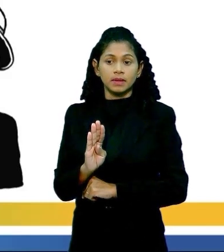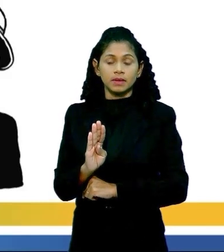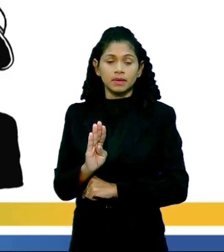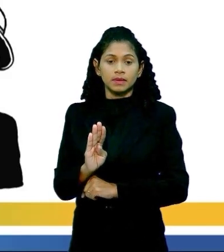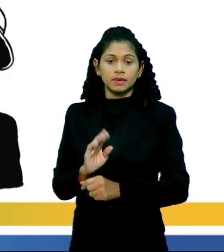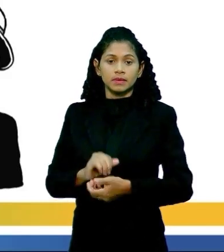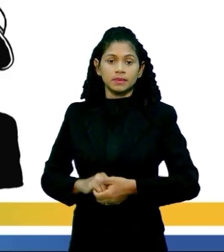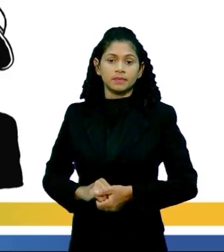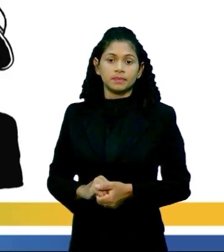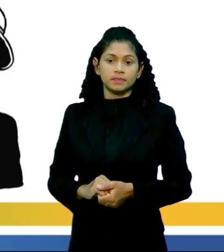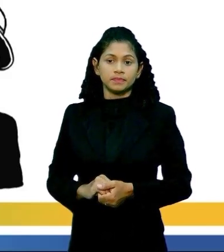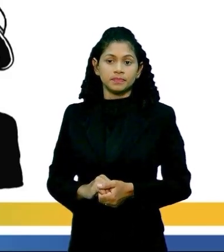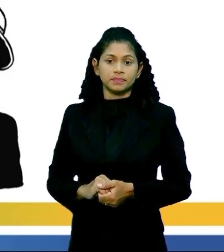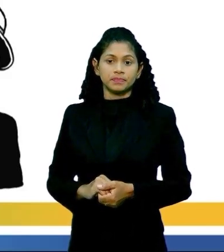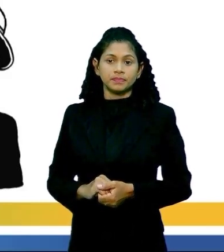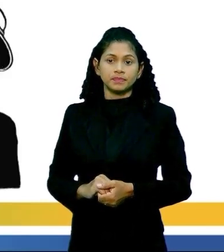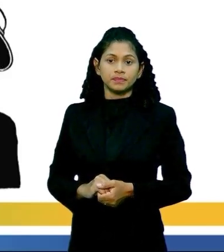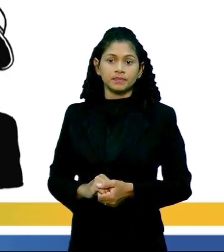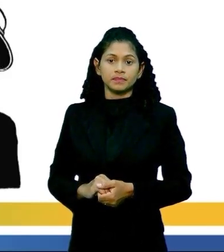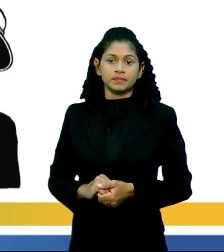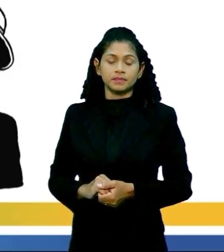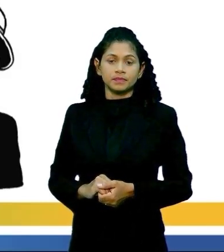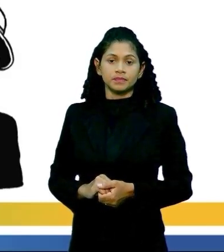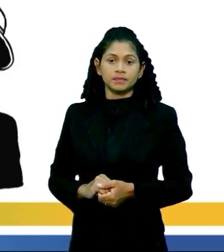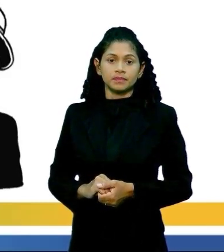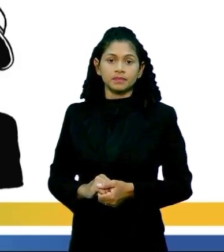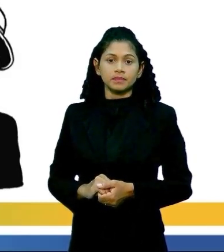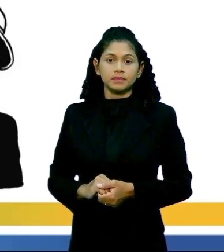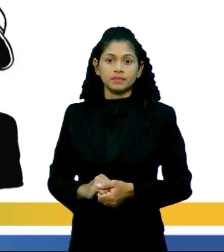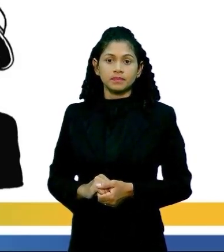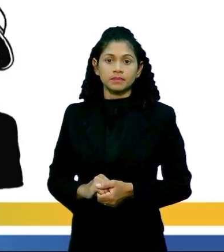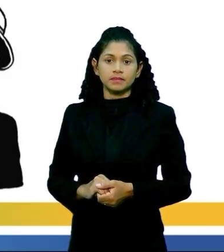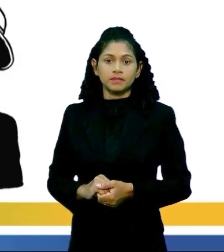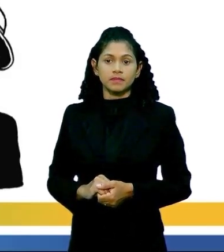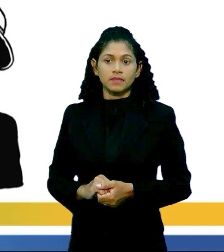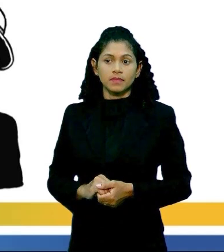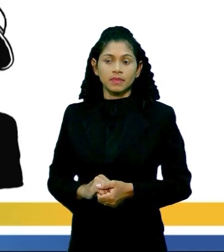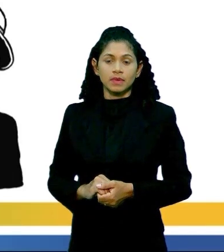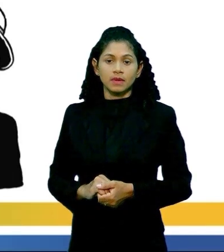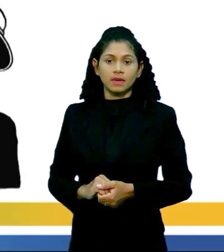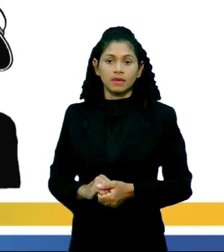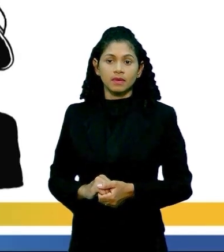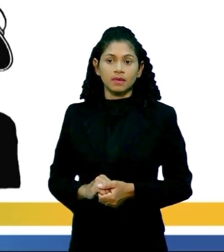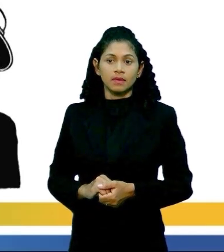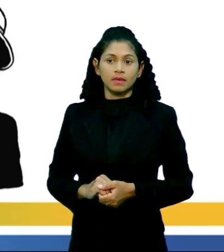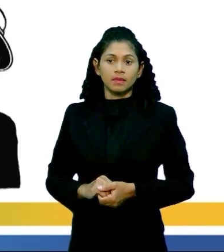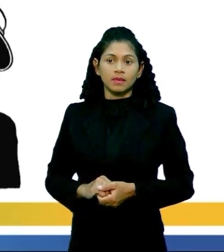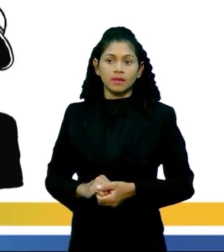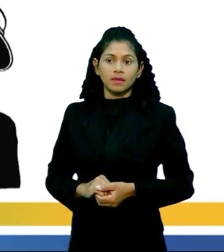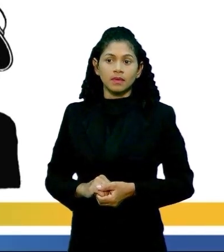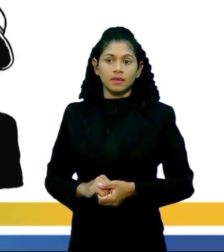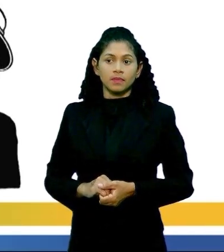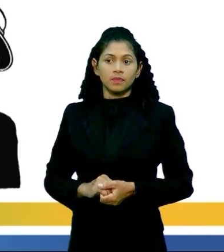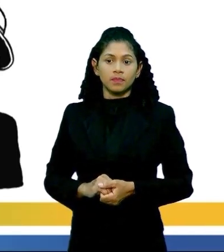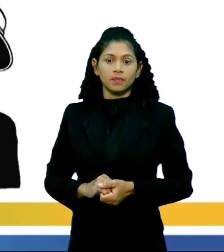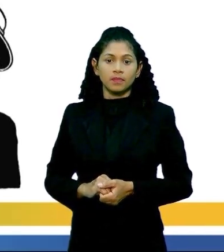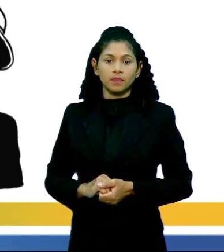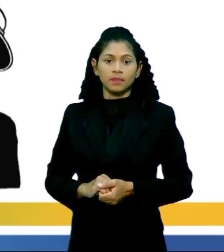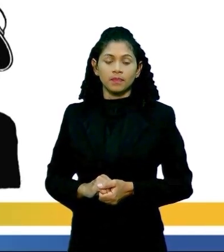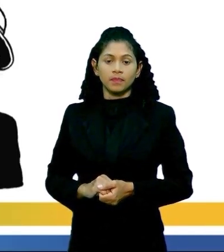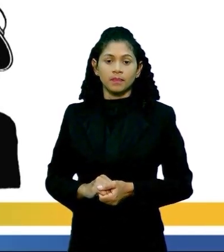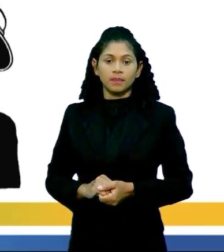no nosso enunciado aí, nosso texto, observem, né? Su aliento mais fresco,